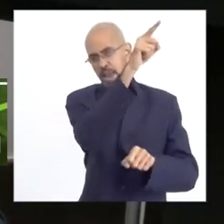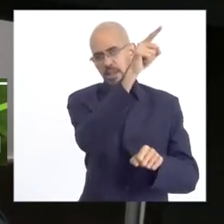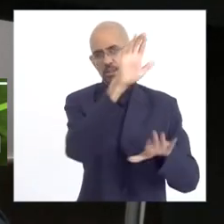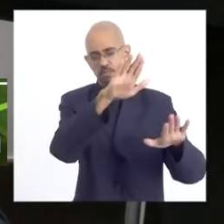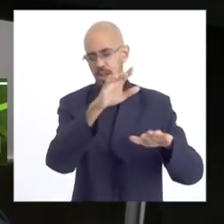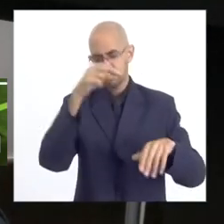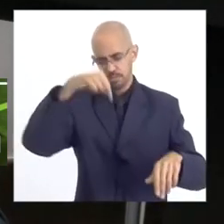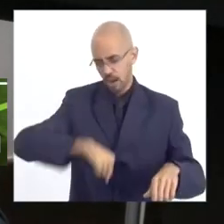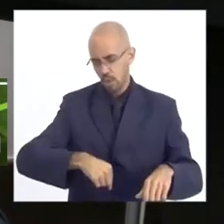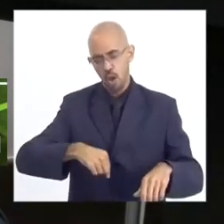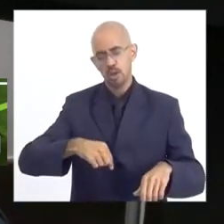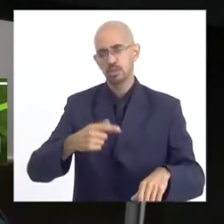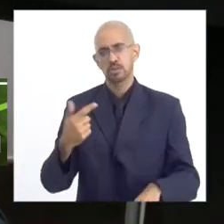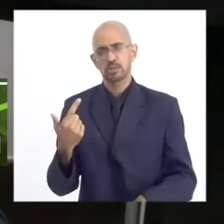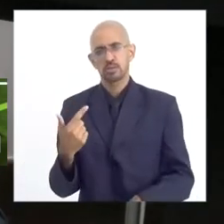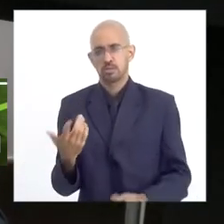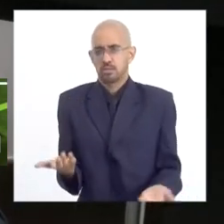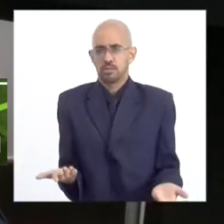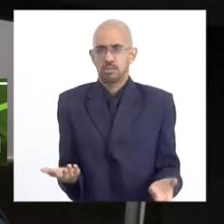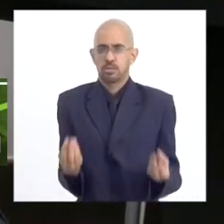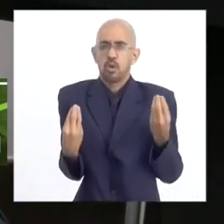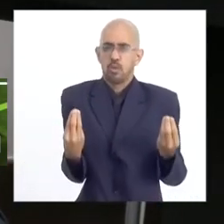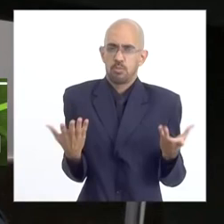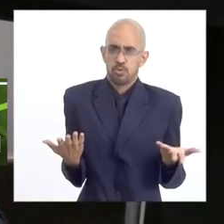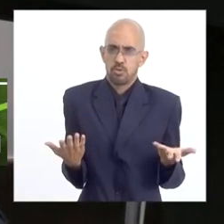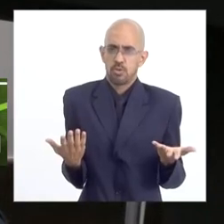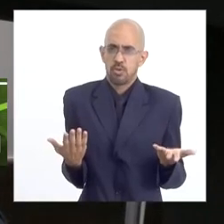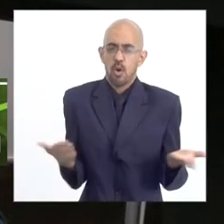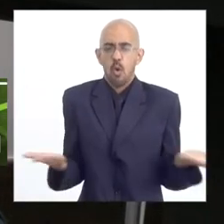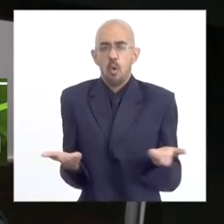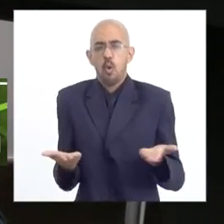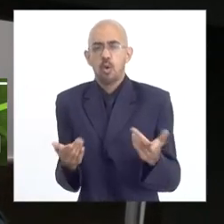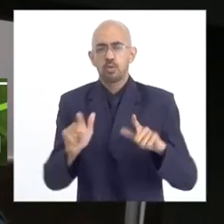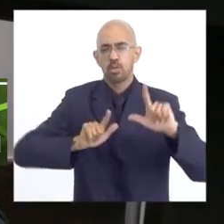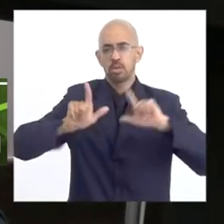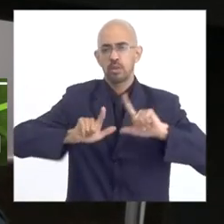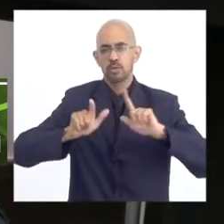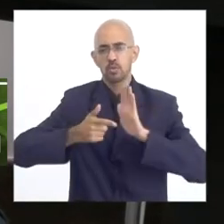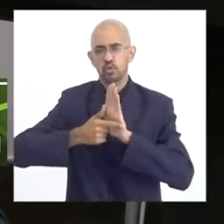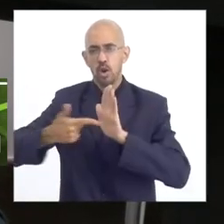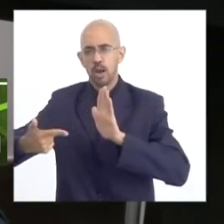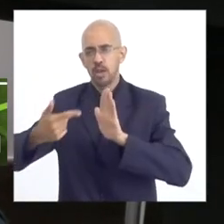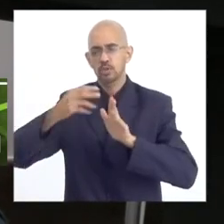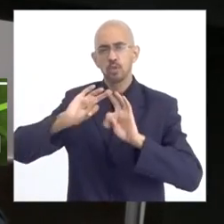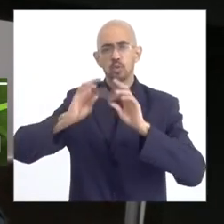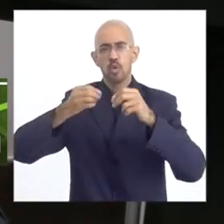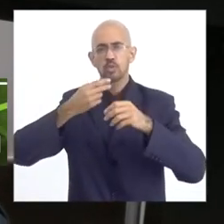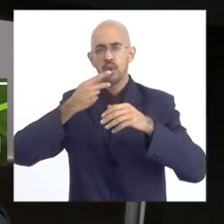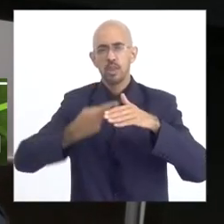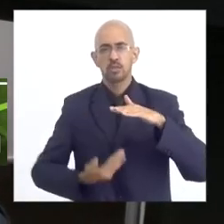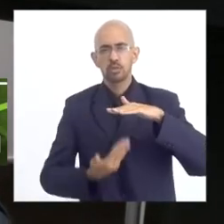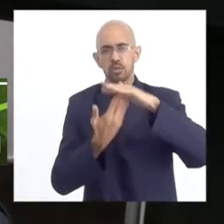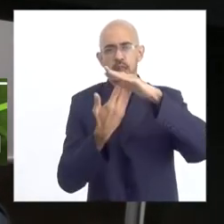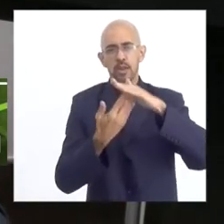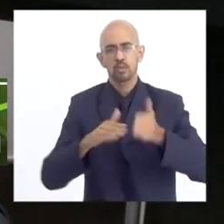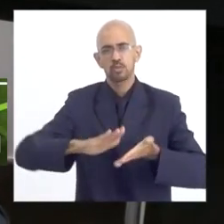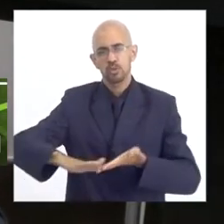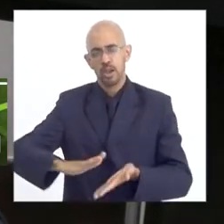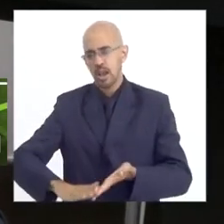aí. O que mais se vê nos jornais hoje é todo mundo falar sobre teto de gasto e a grande maioria não sabe nem do que se